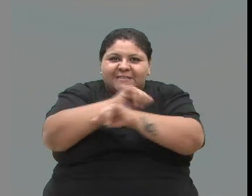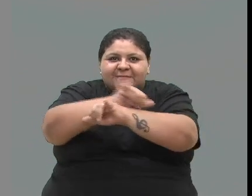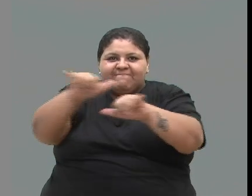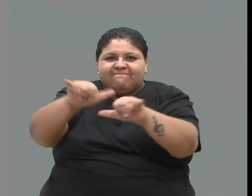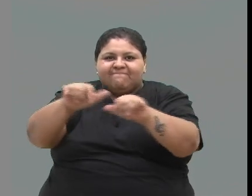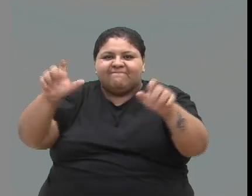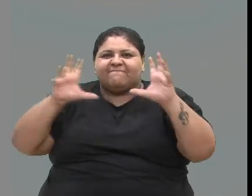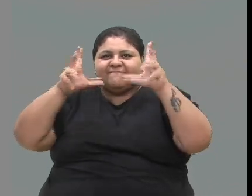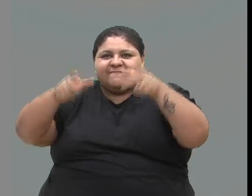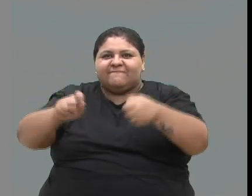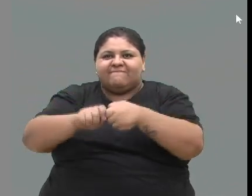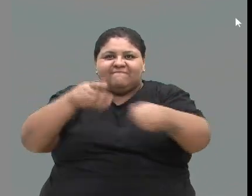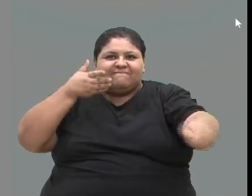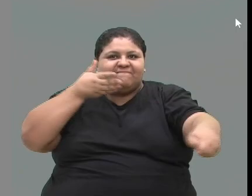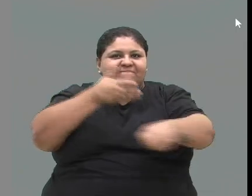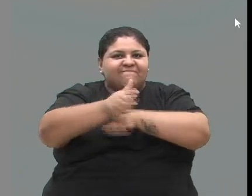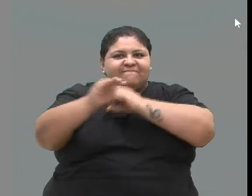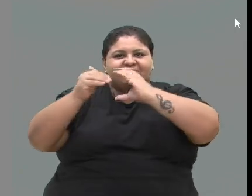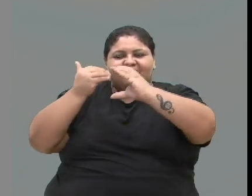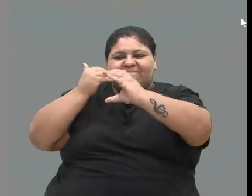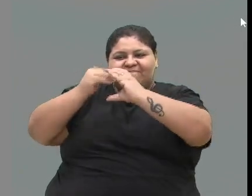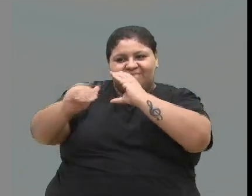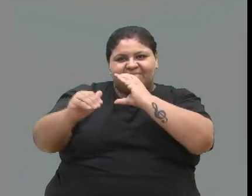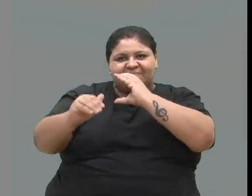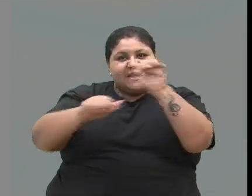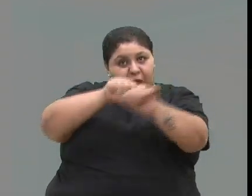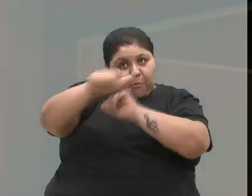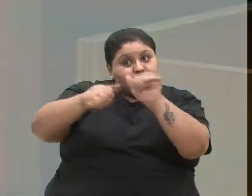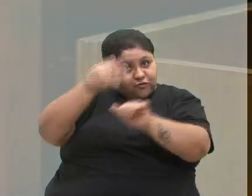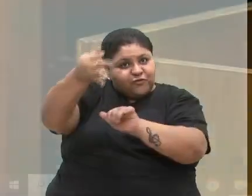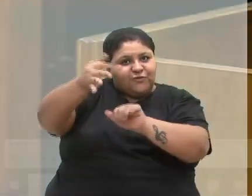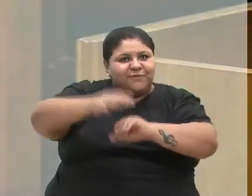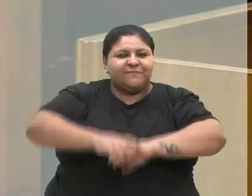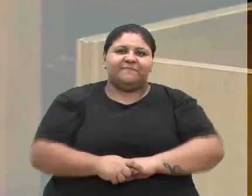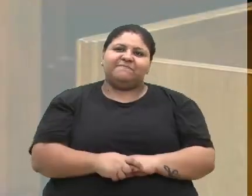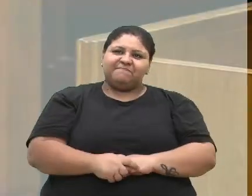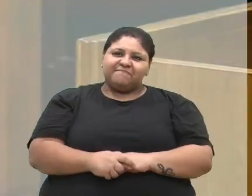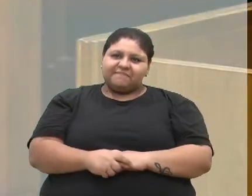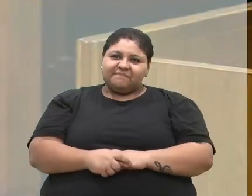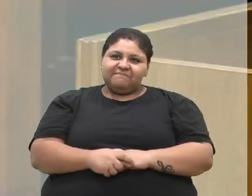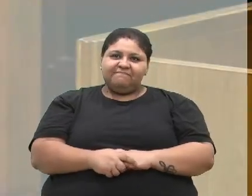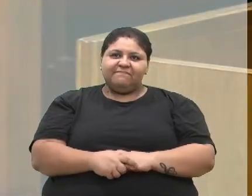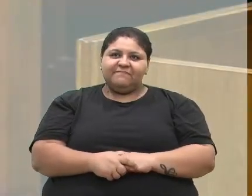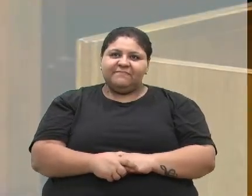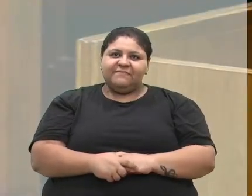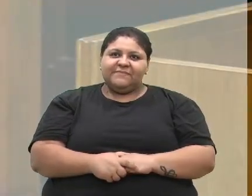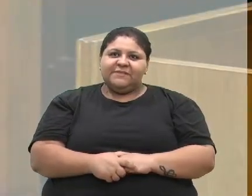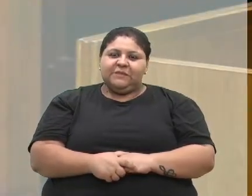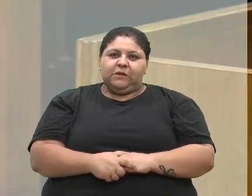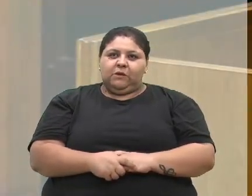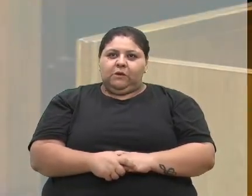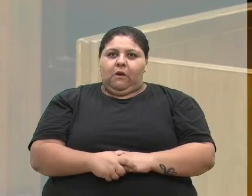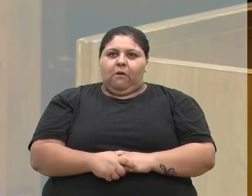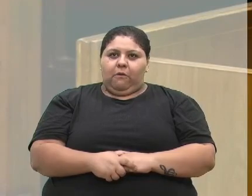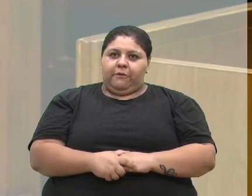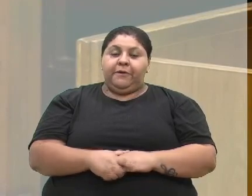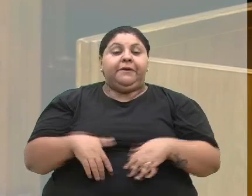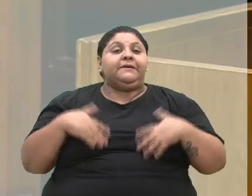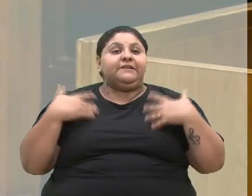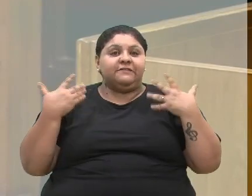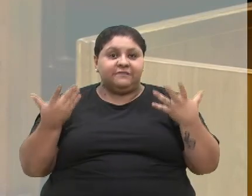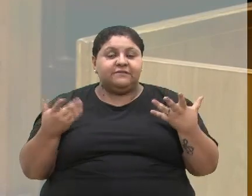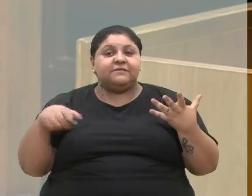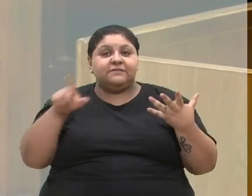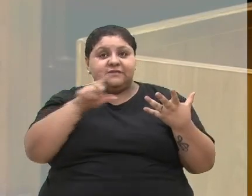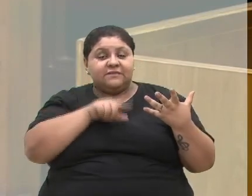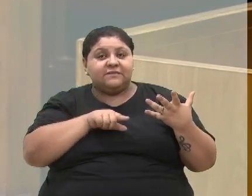fazer a nossa parte. Destine e mude destinos. Daí Quantas vezes a gente se... A gente